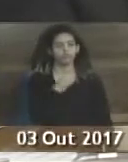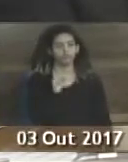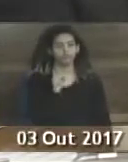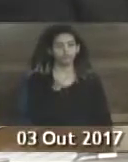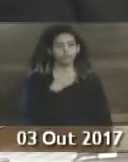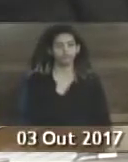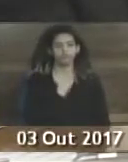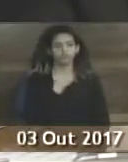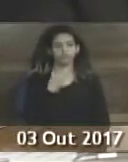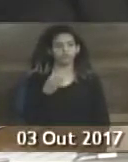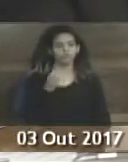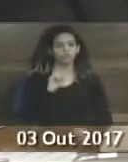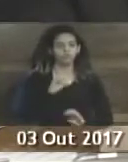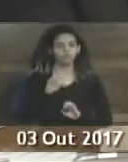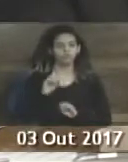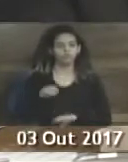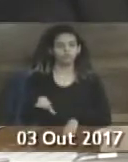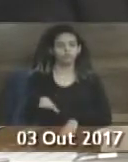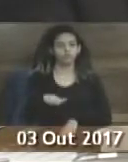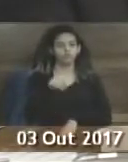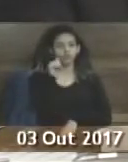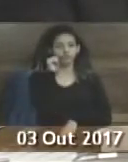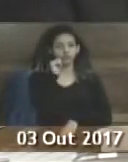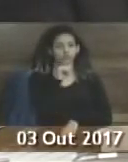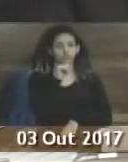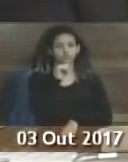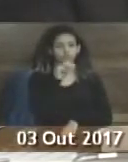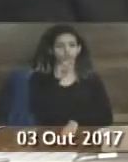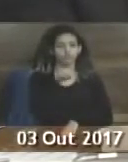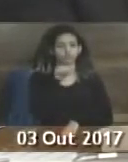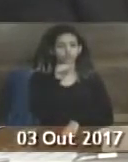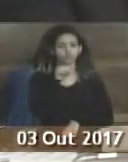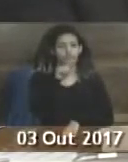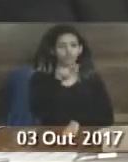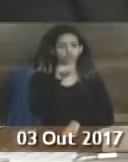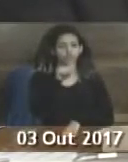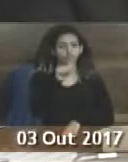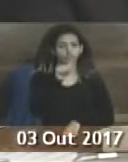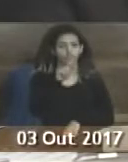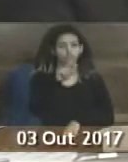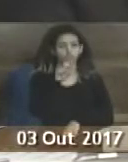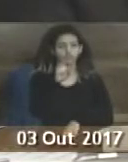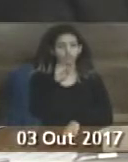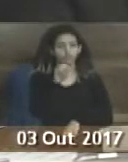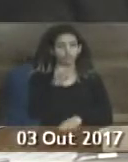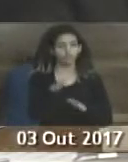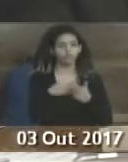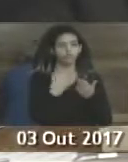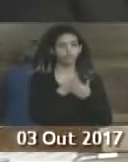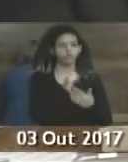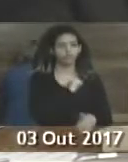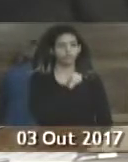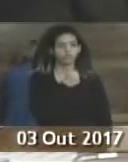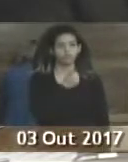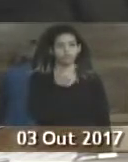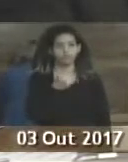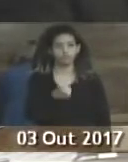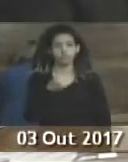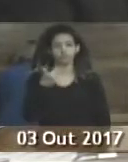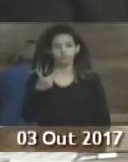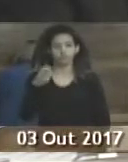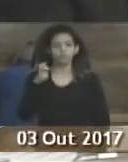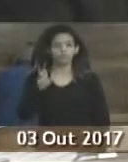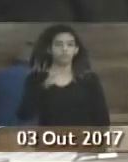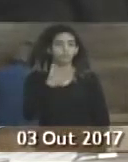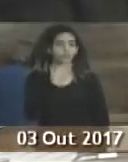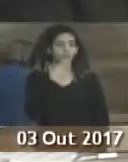38/17, concedendo a medalha professor Júlio César Laranjeira, à ilustríssima senhora Margarete Padilha Simões. Requerimento número 1125/17, solicitando a